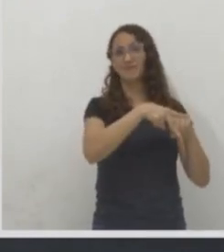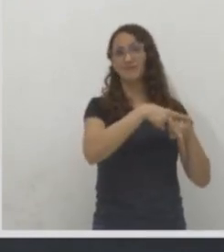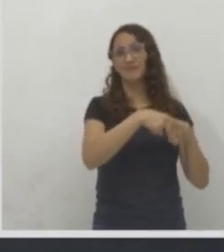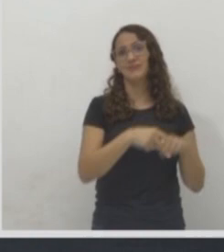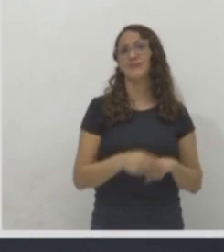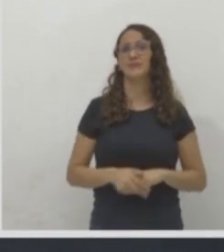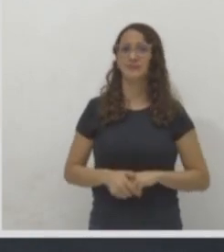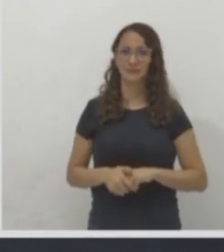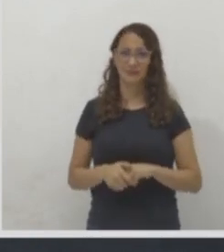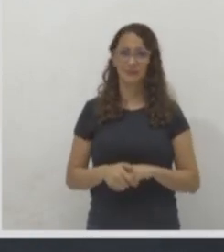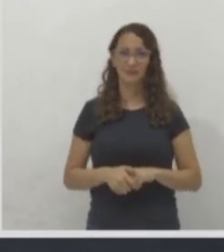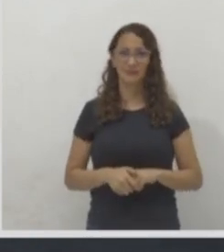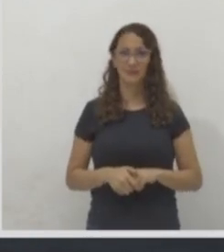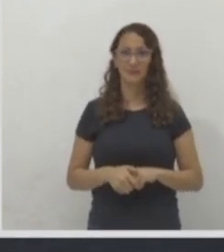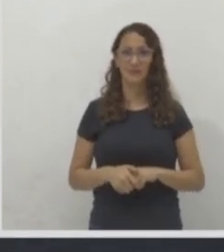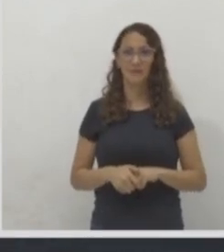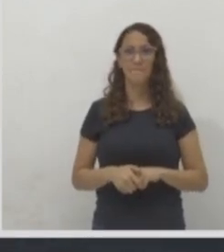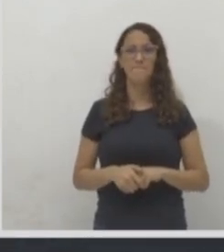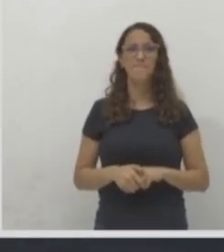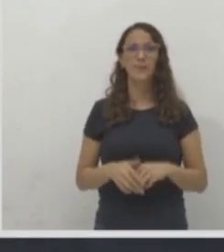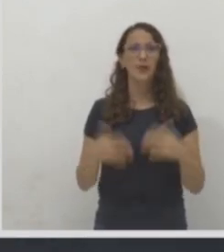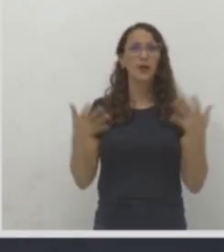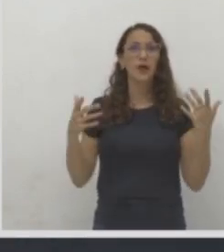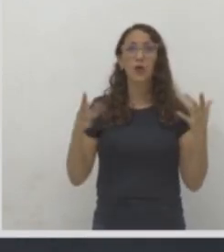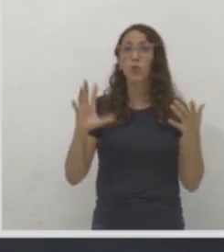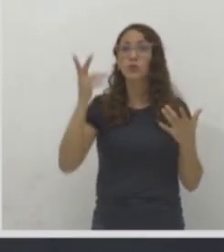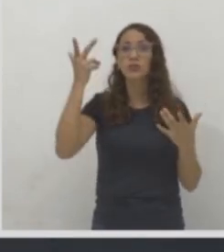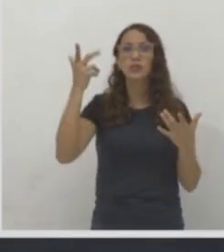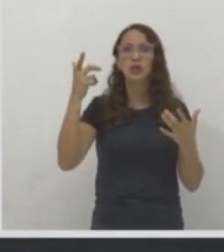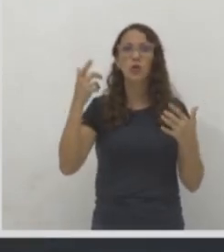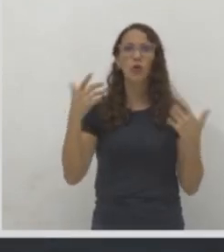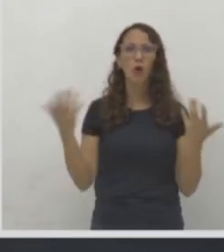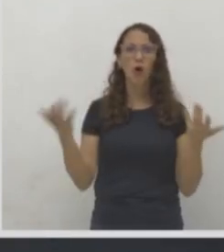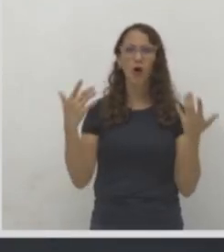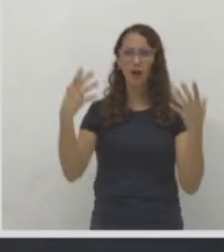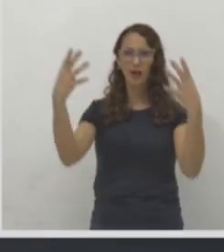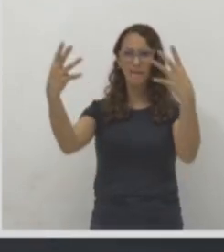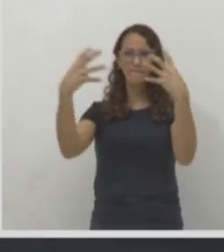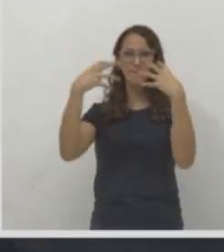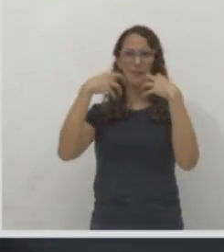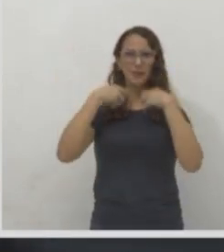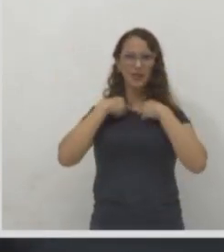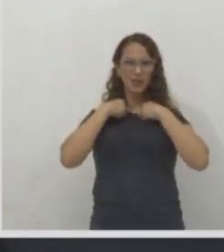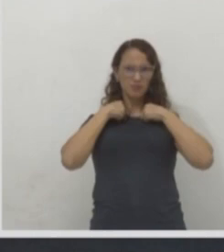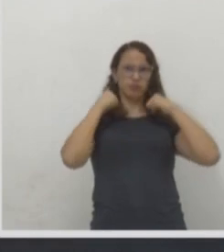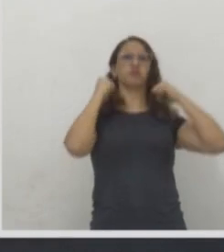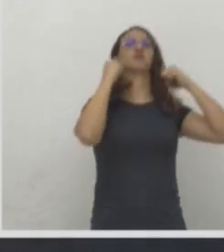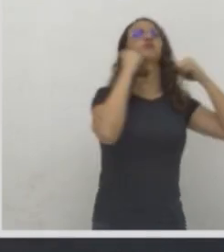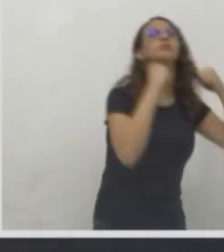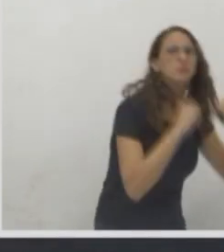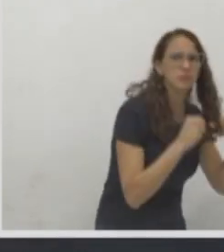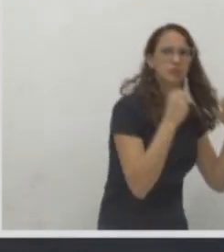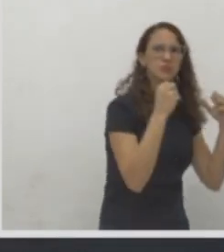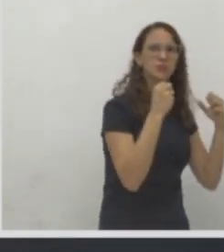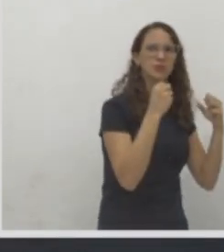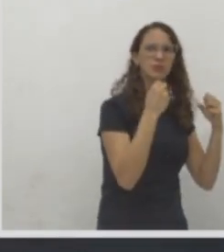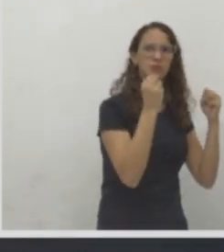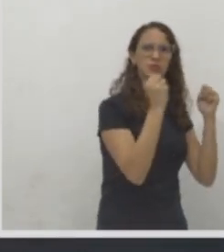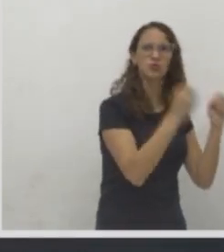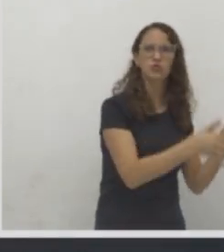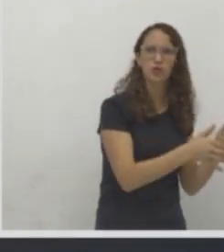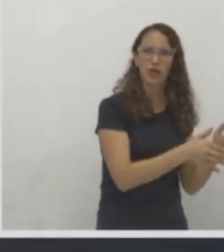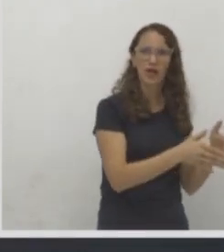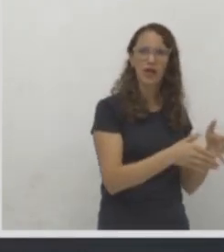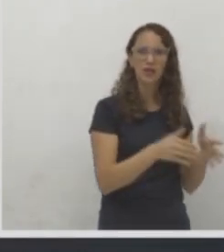aconteceu? Olha onde me jogaram. Quando ele diz olha onde me jogaram, acabou aí. Eu entendo o